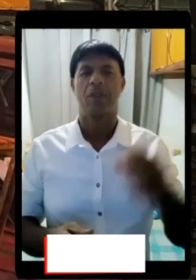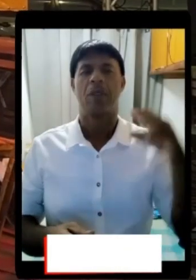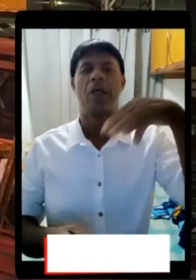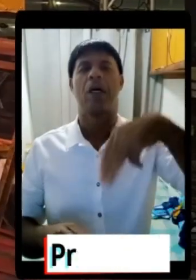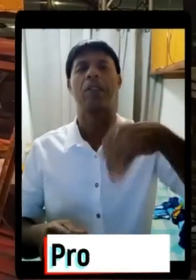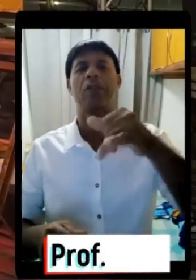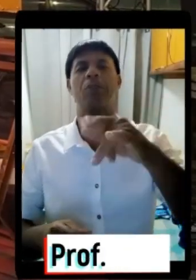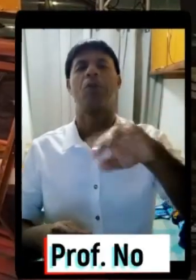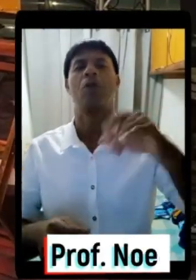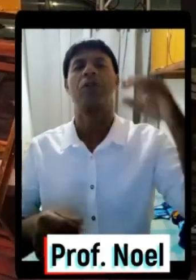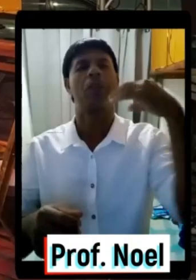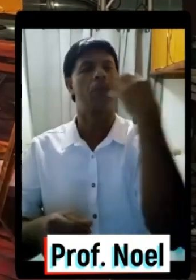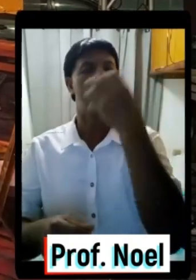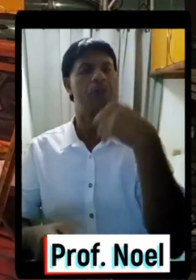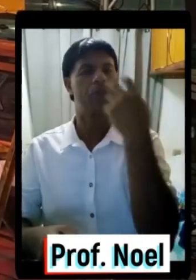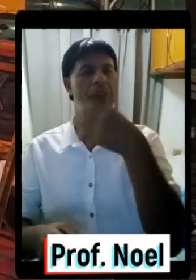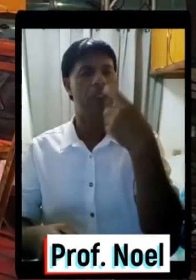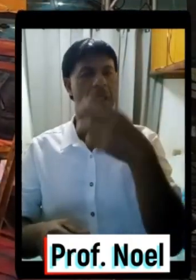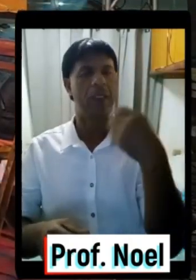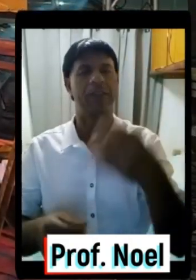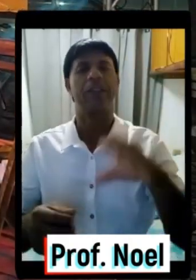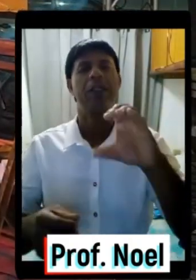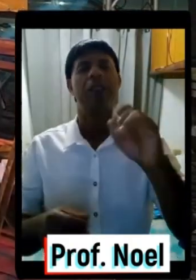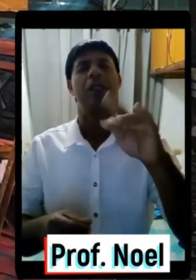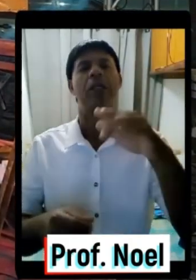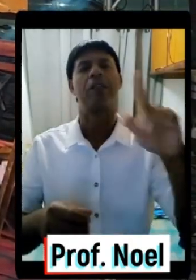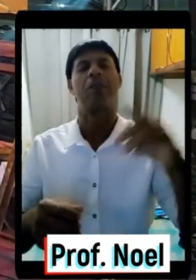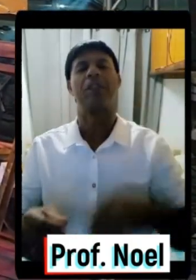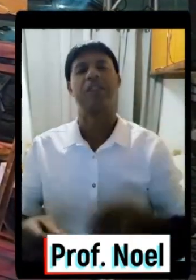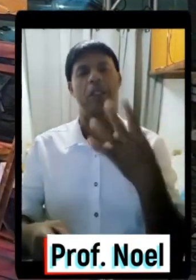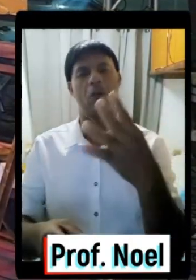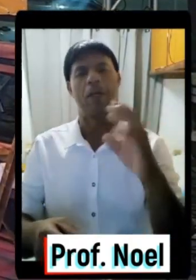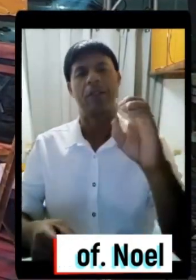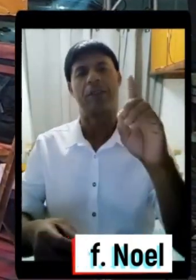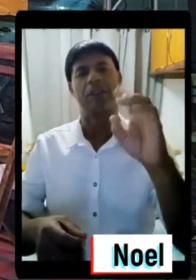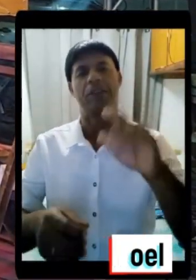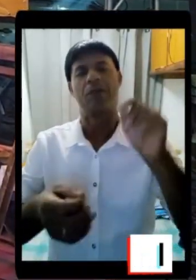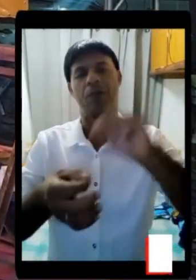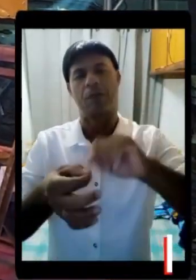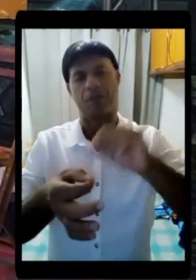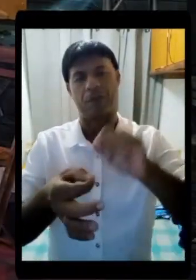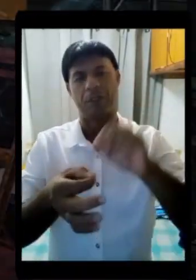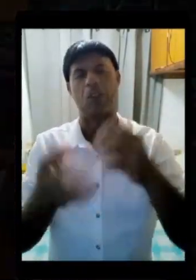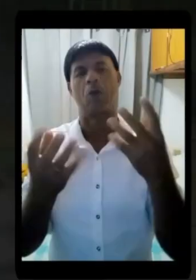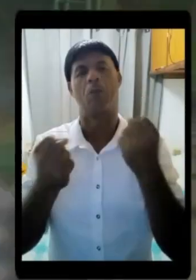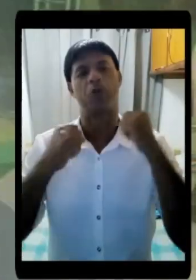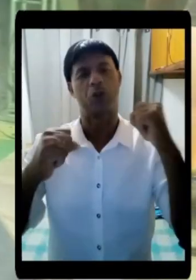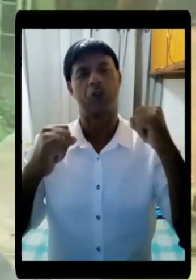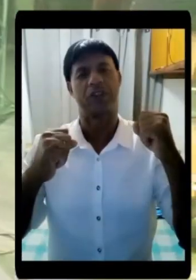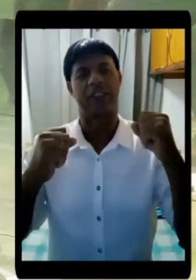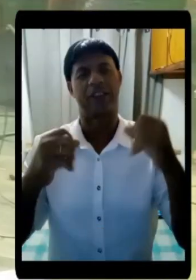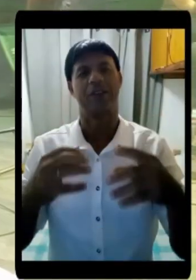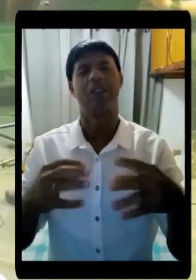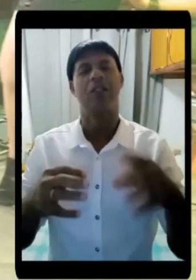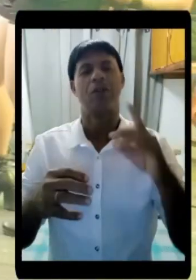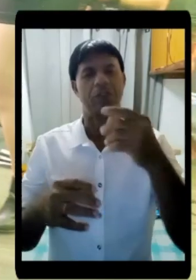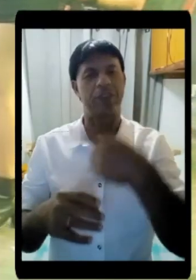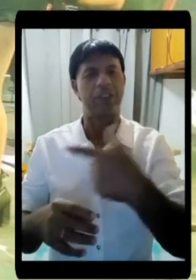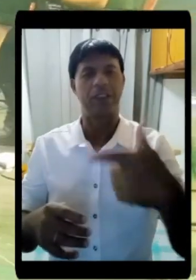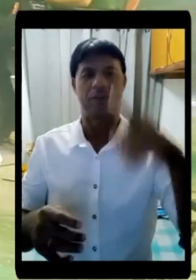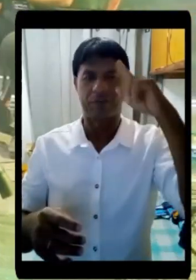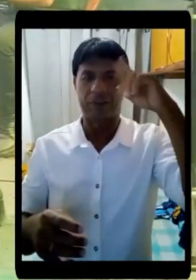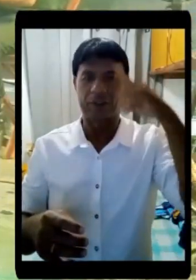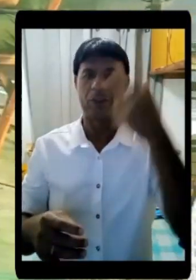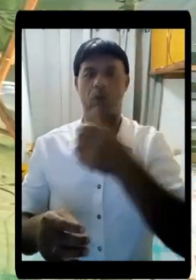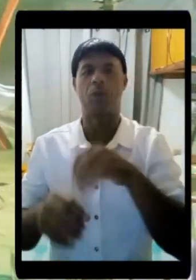As mostras musicais do projeto Encantos da Bacia, quarta edição, foram realizadas com sucesso. Nos dias 28